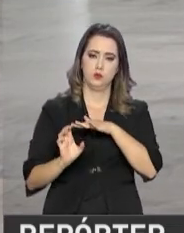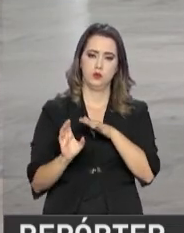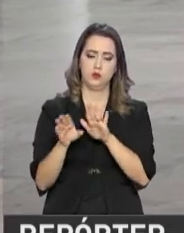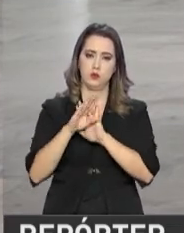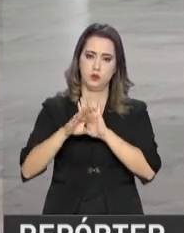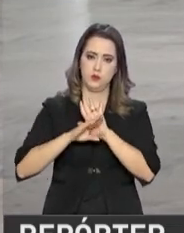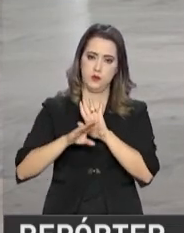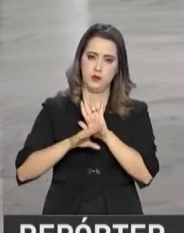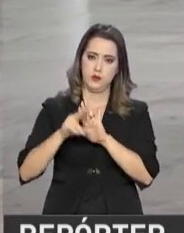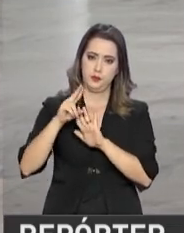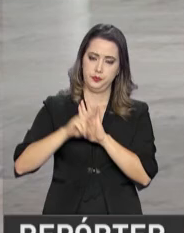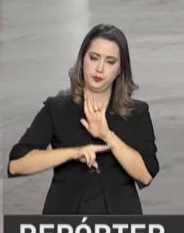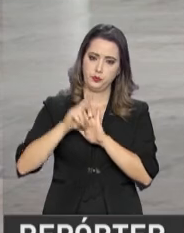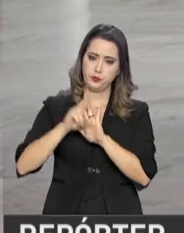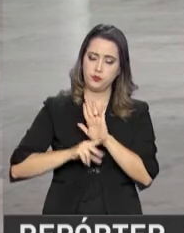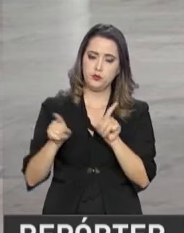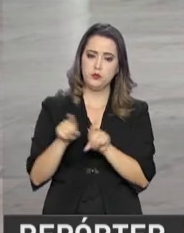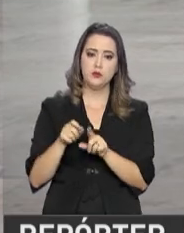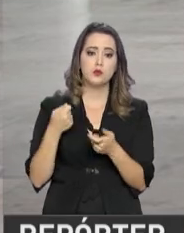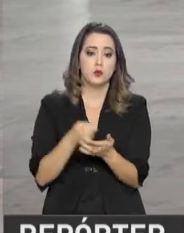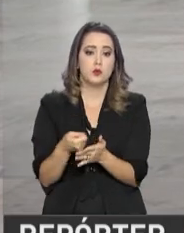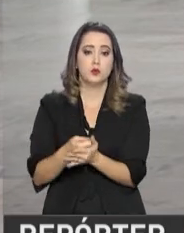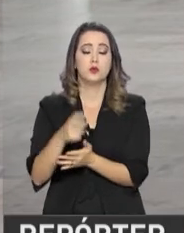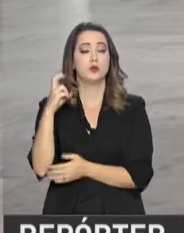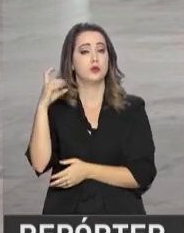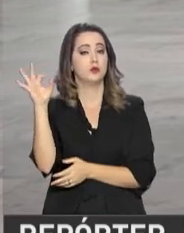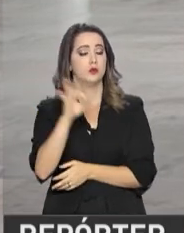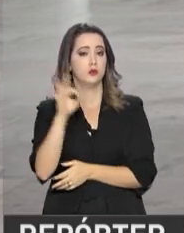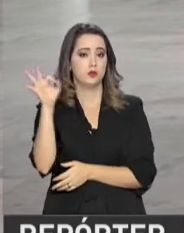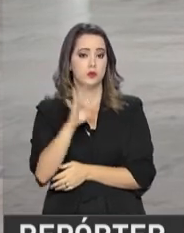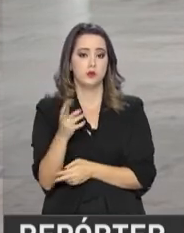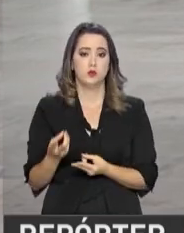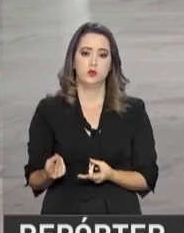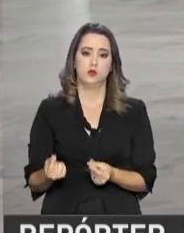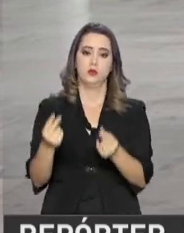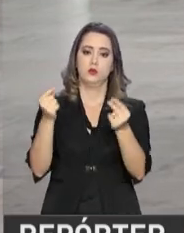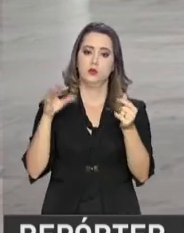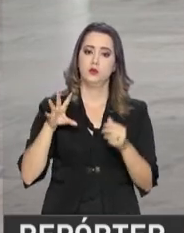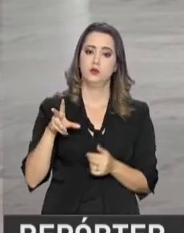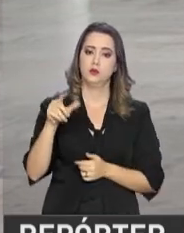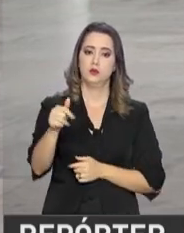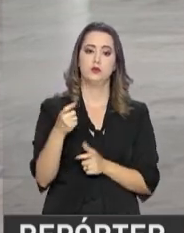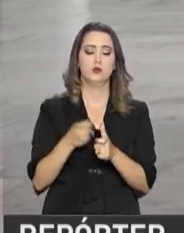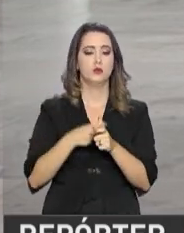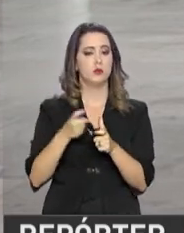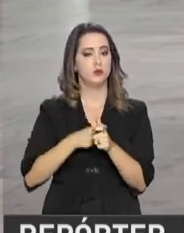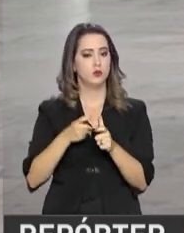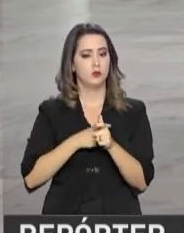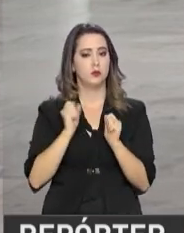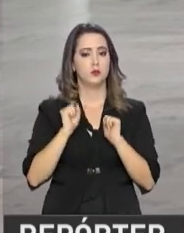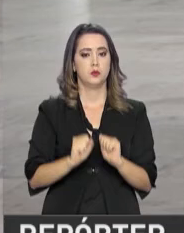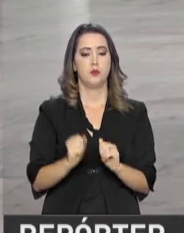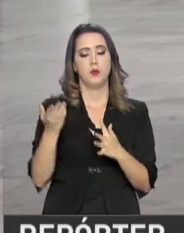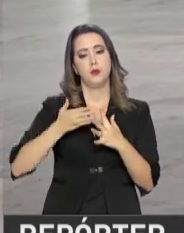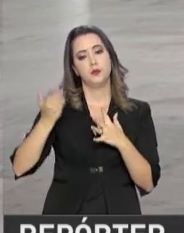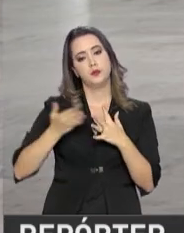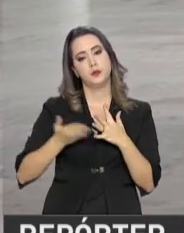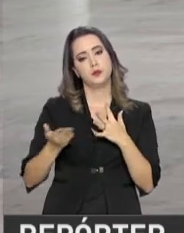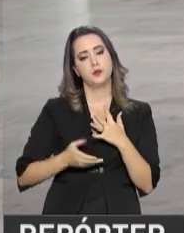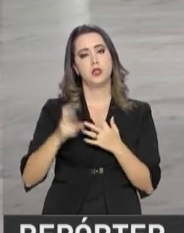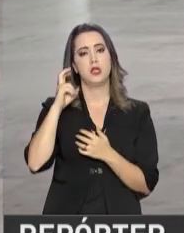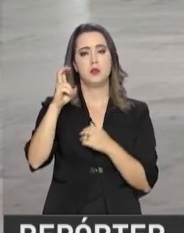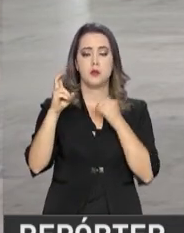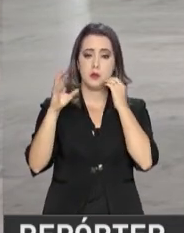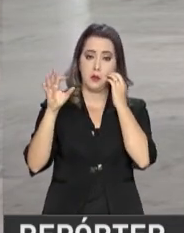regularização tributária terão de pagar 5% do valor total da dívida que podem ser divididos em